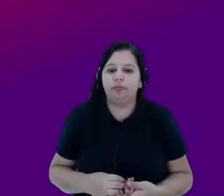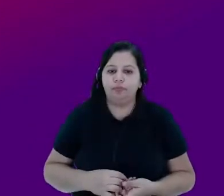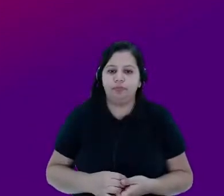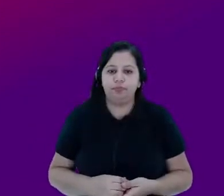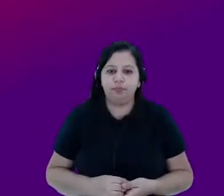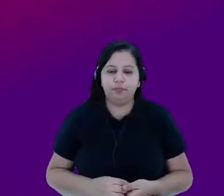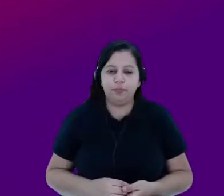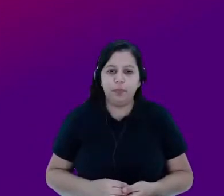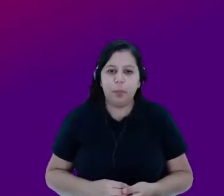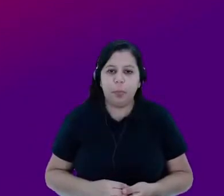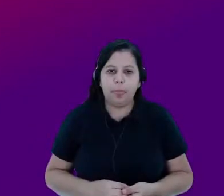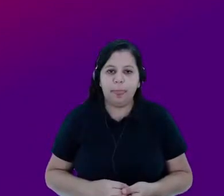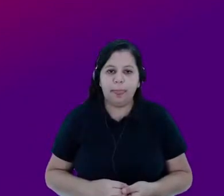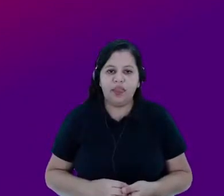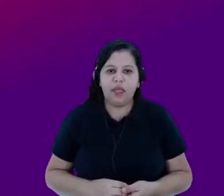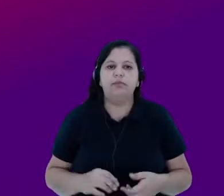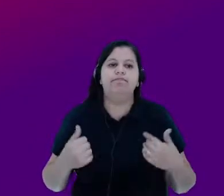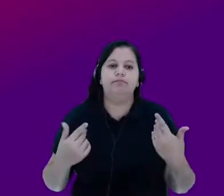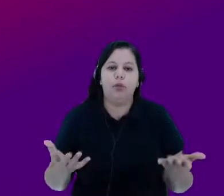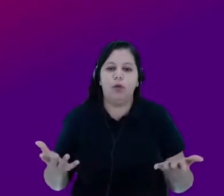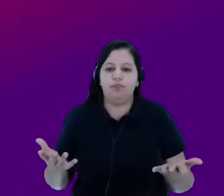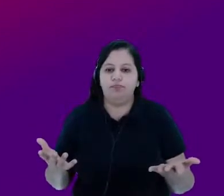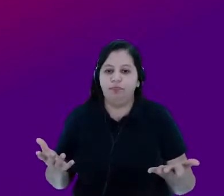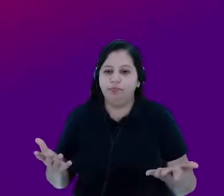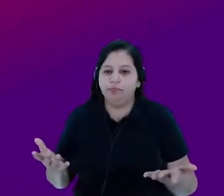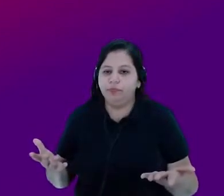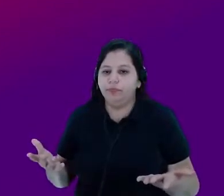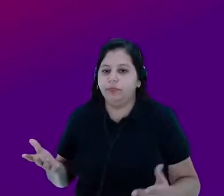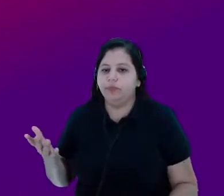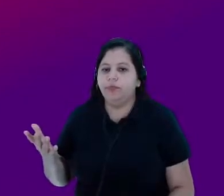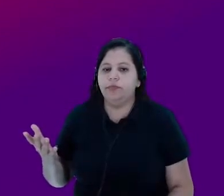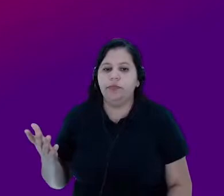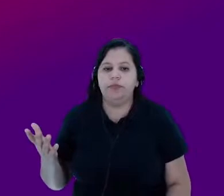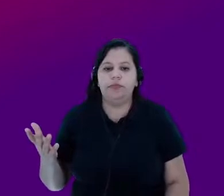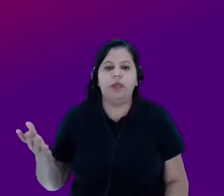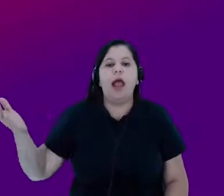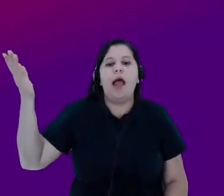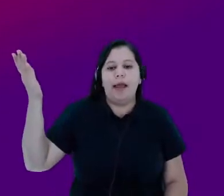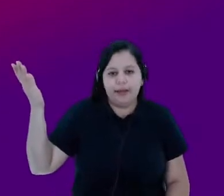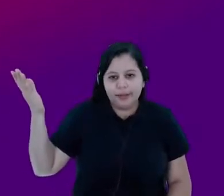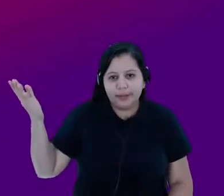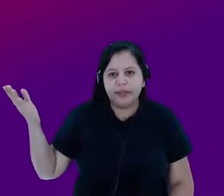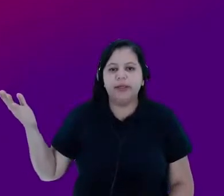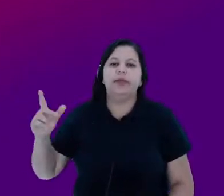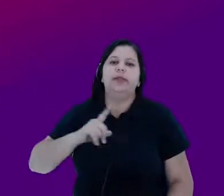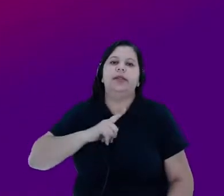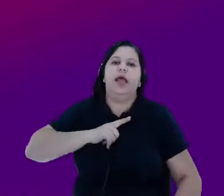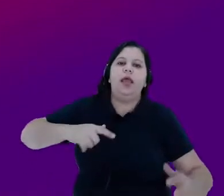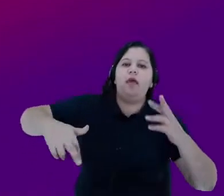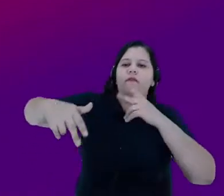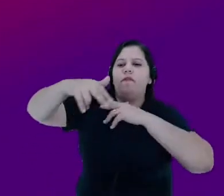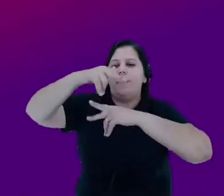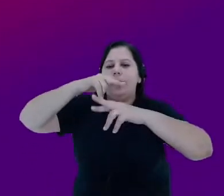Bom, aqui, como eu falei, são highlights dos nossos estudos. São diversos estudos feitos desde